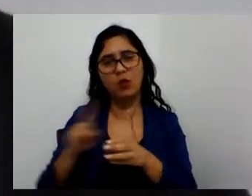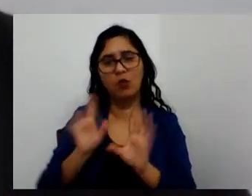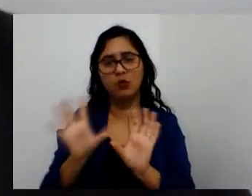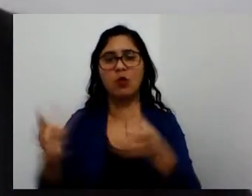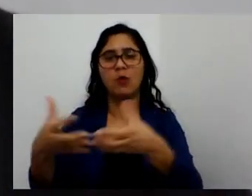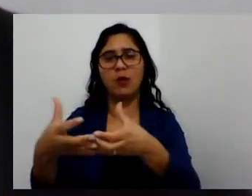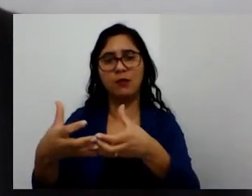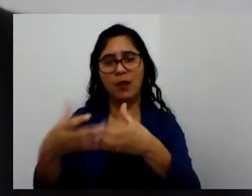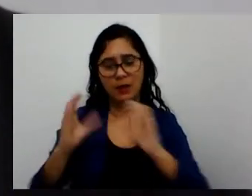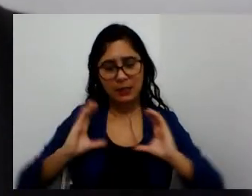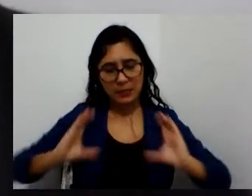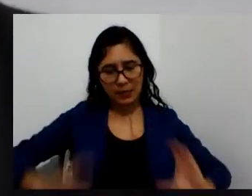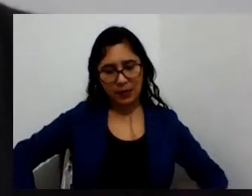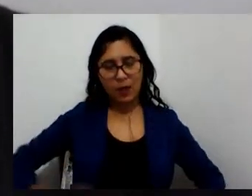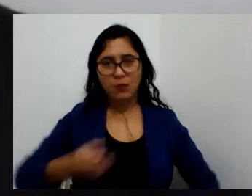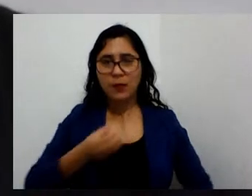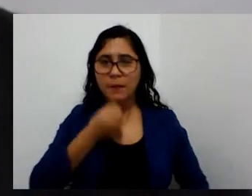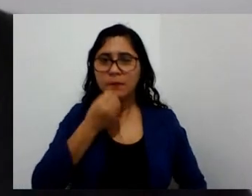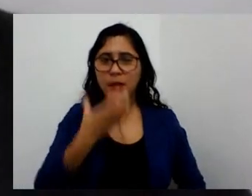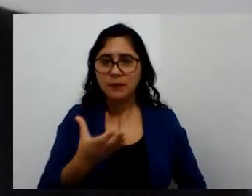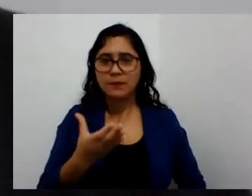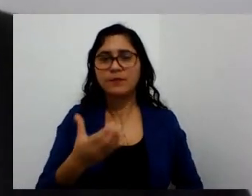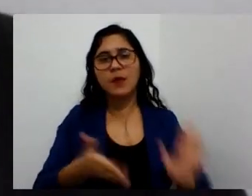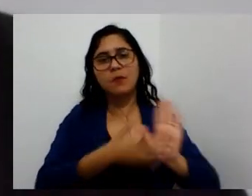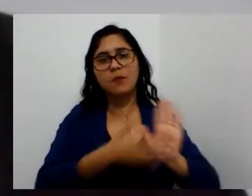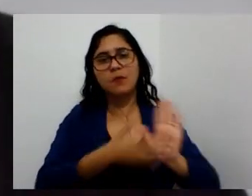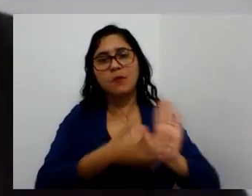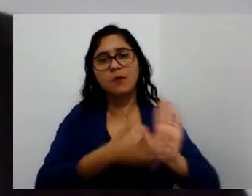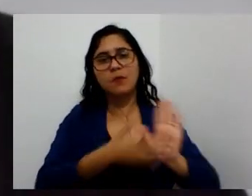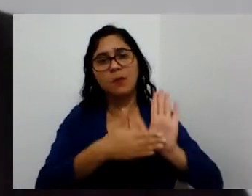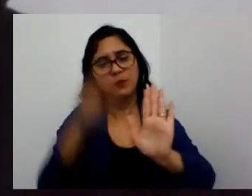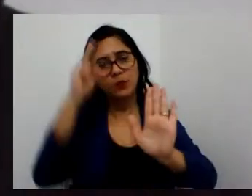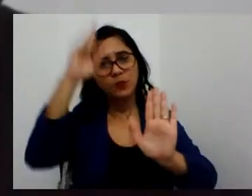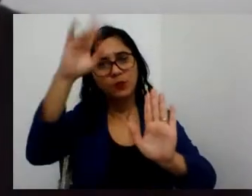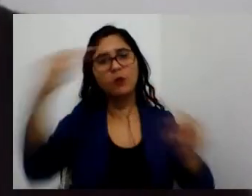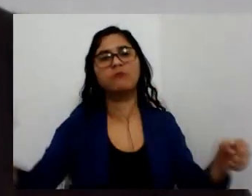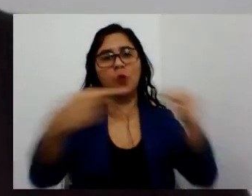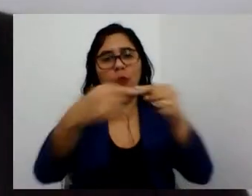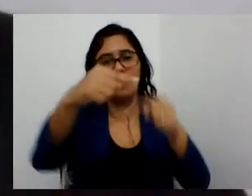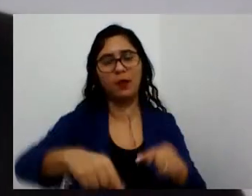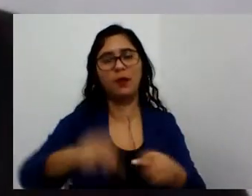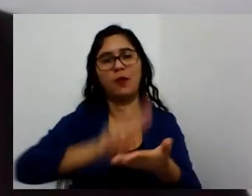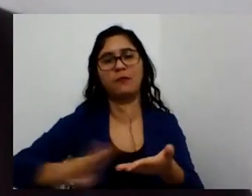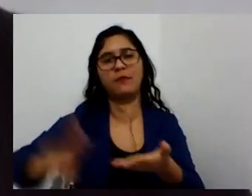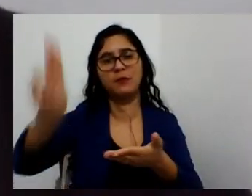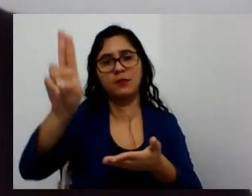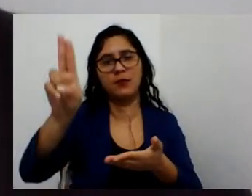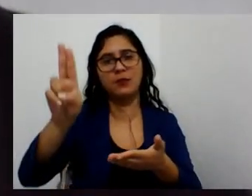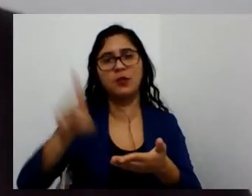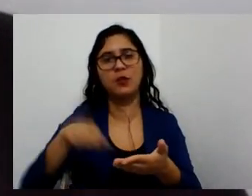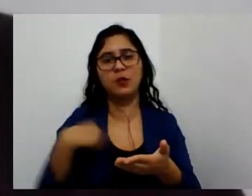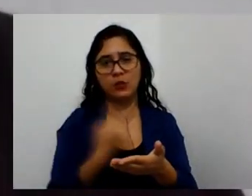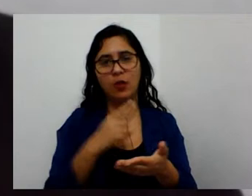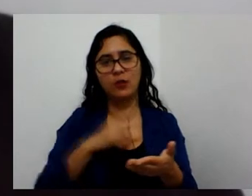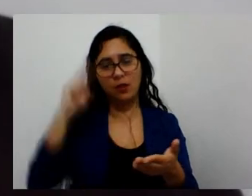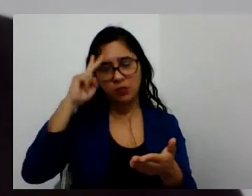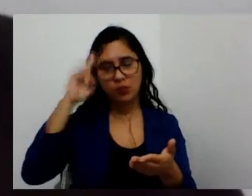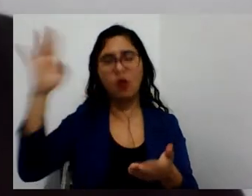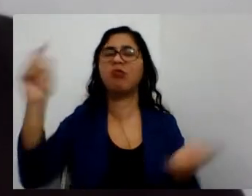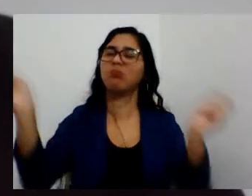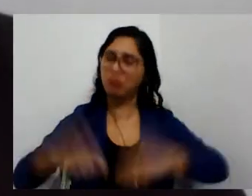bem, em propor um sonho à altura da sua universidade. Que ter esse sonho e nós temos perfeitamente como realizar